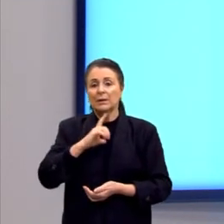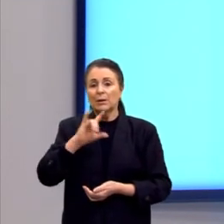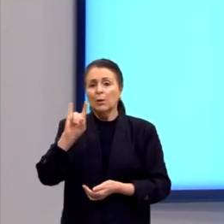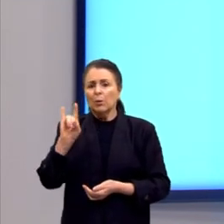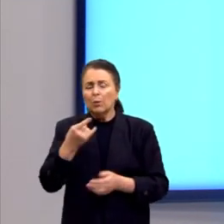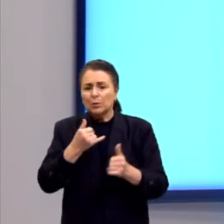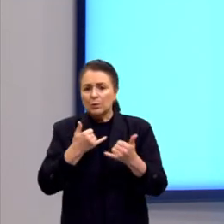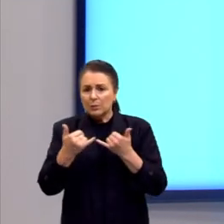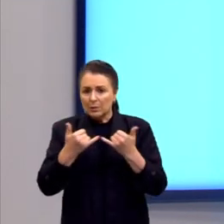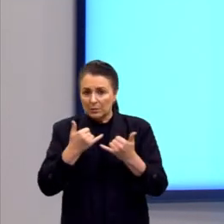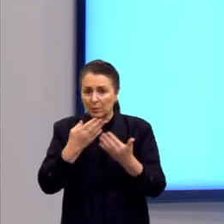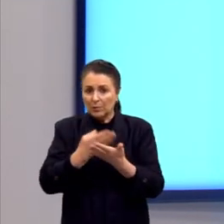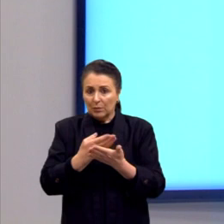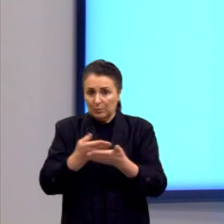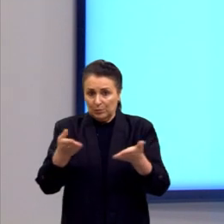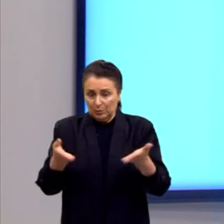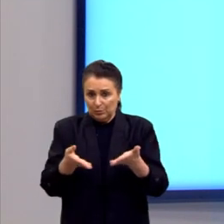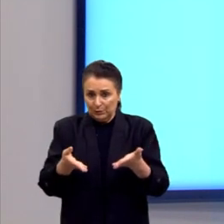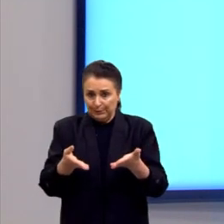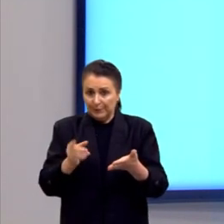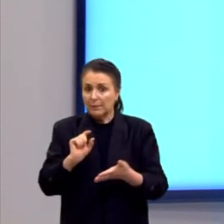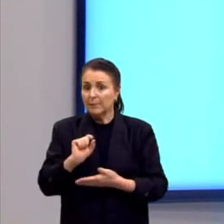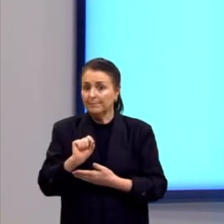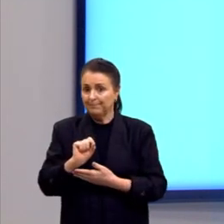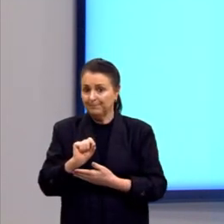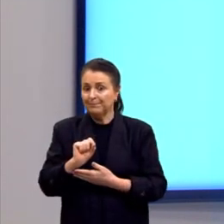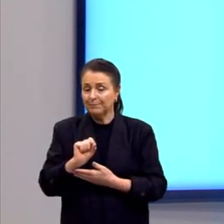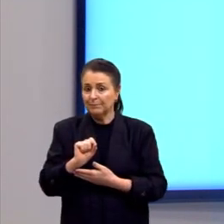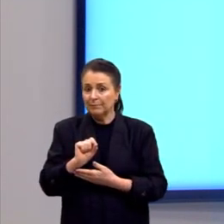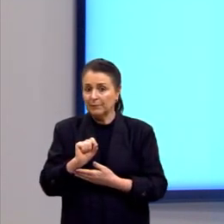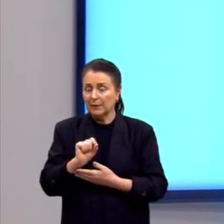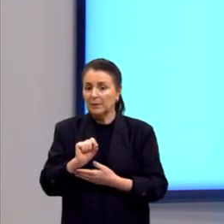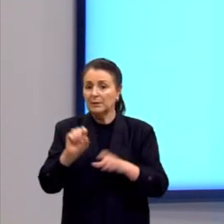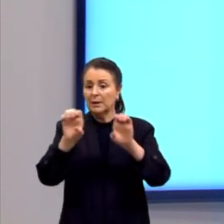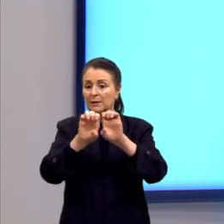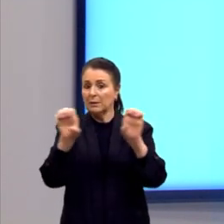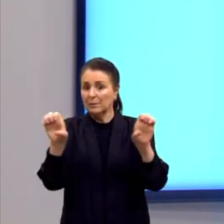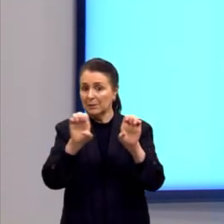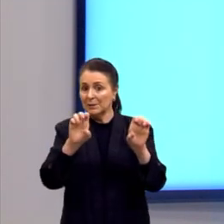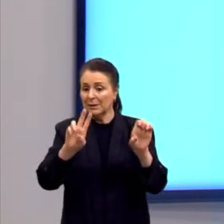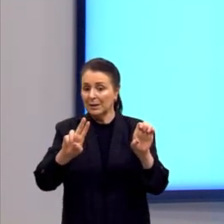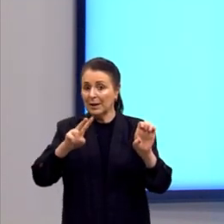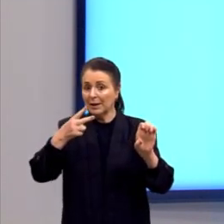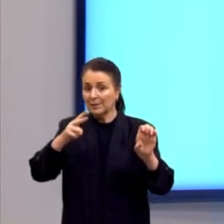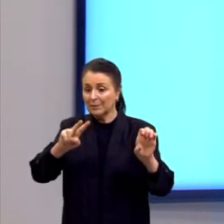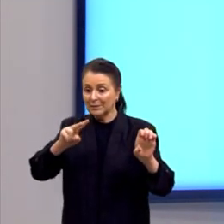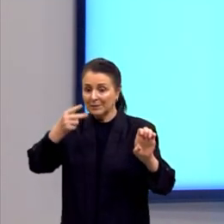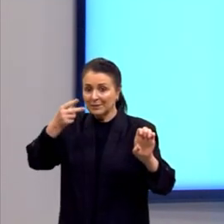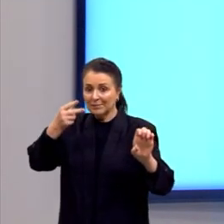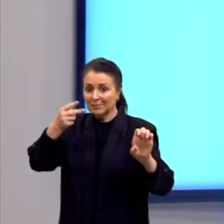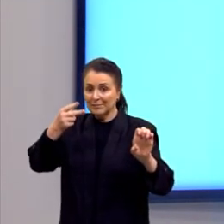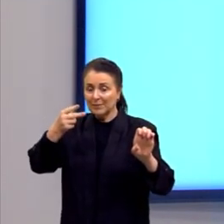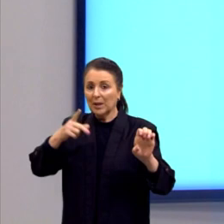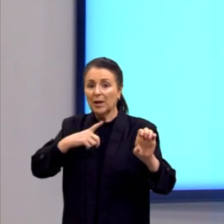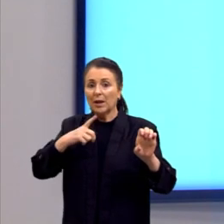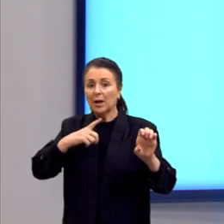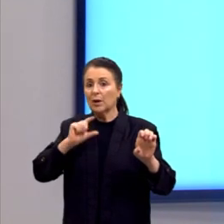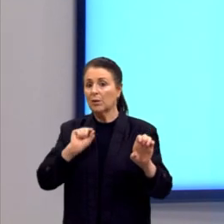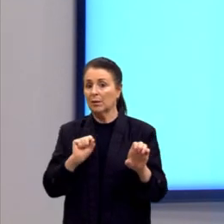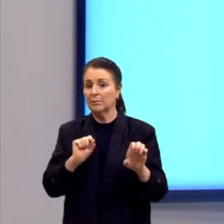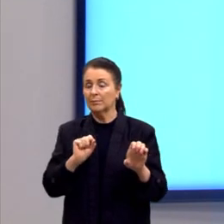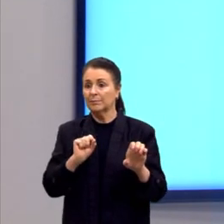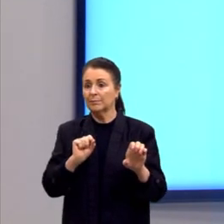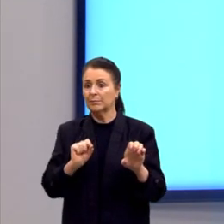o último exemplo da nossa aula de hoje tá ainda né das equações exponenciais mas nós temos o